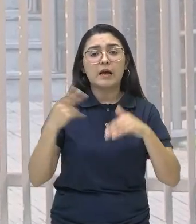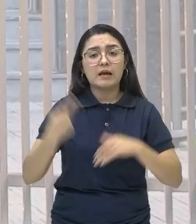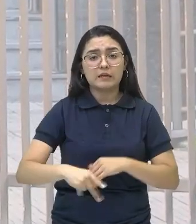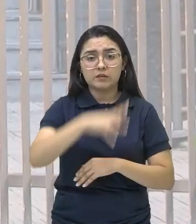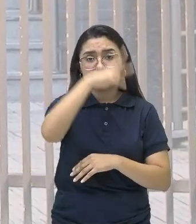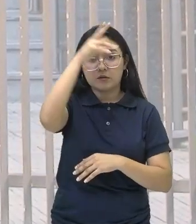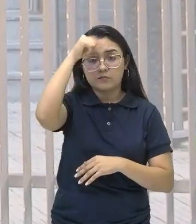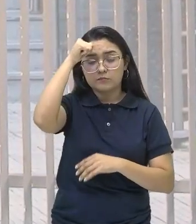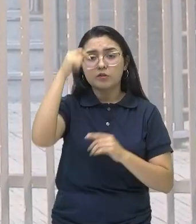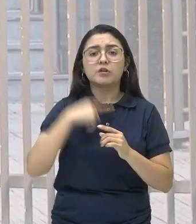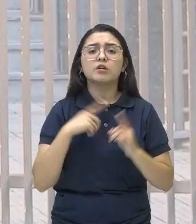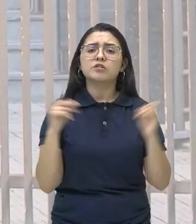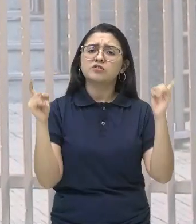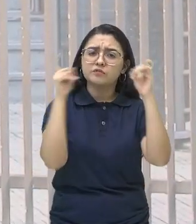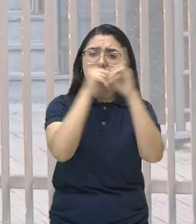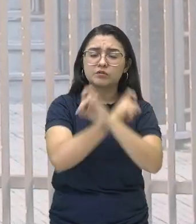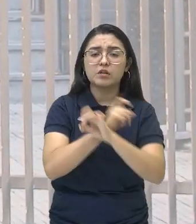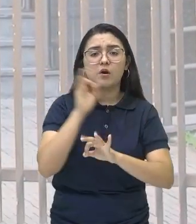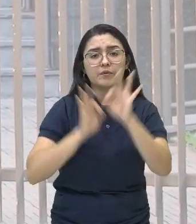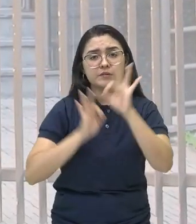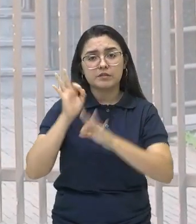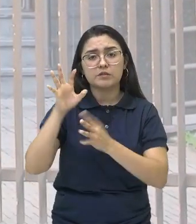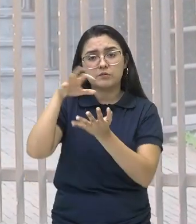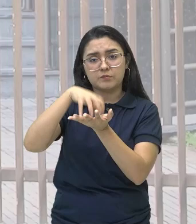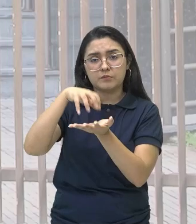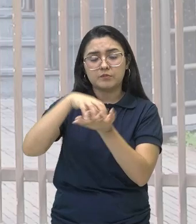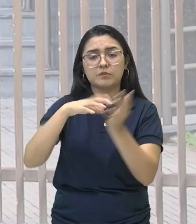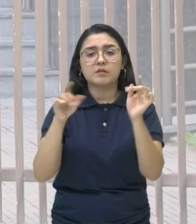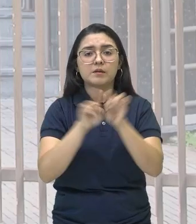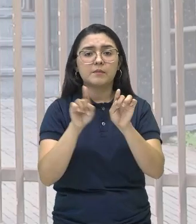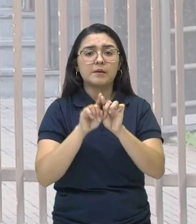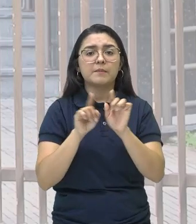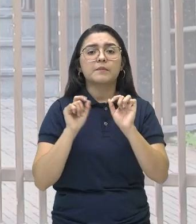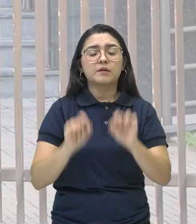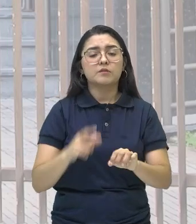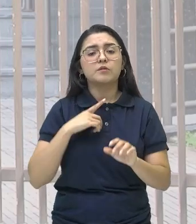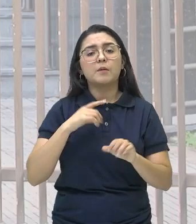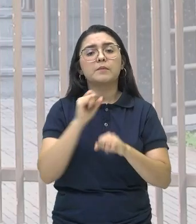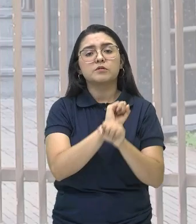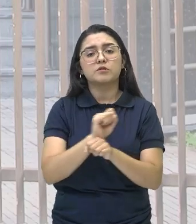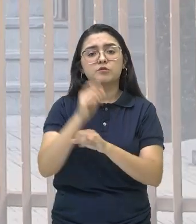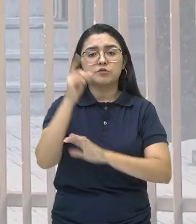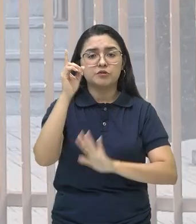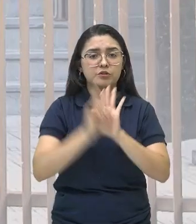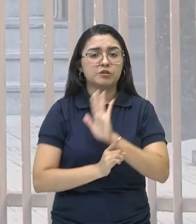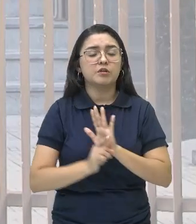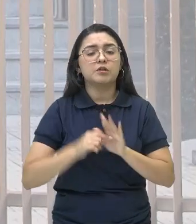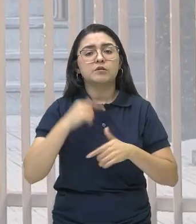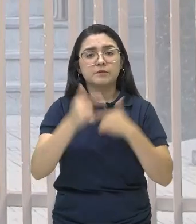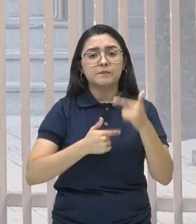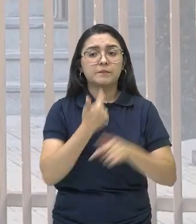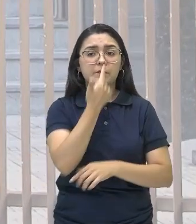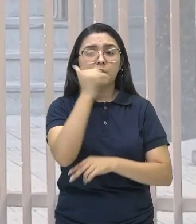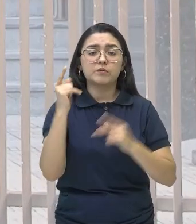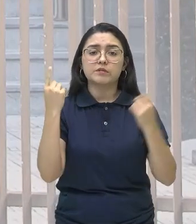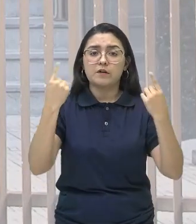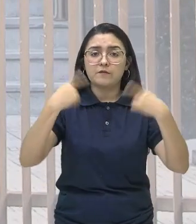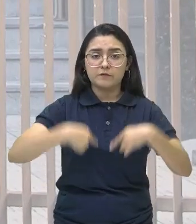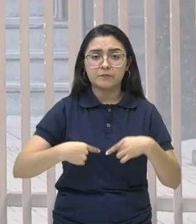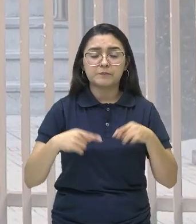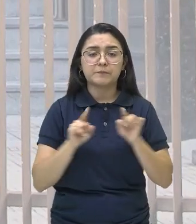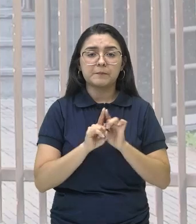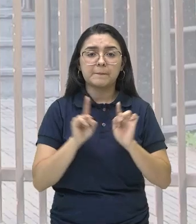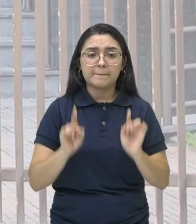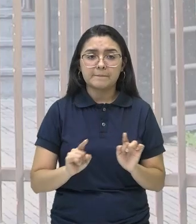Amazonas dificulta a organização e a proteção dos direitos trabalhistas. Outro desafio, mas não